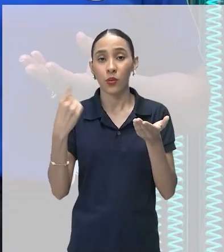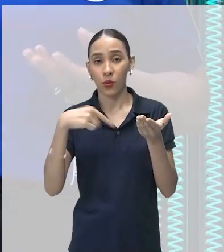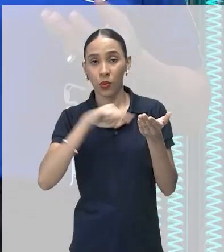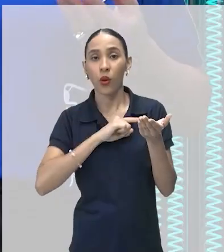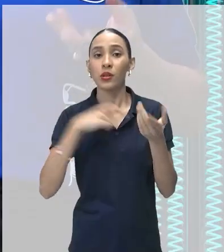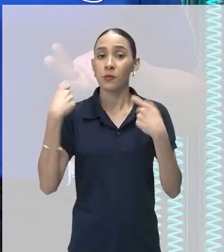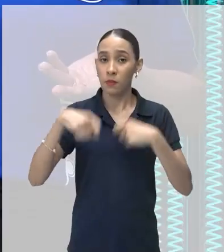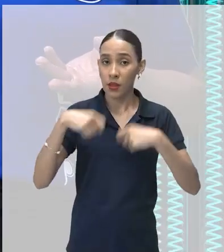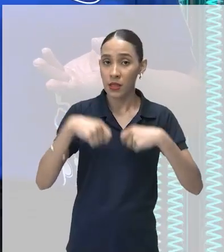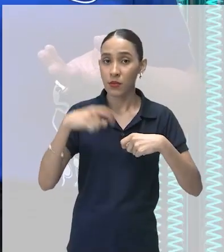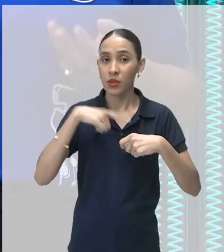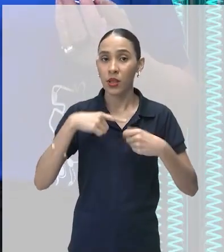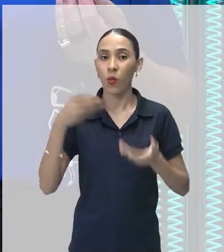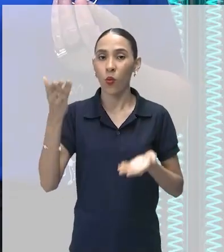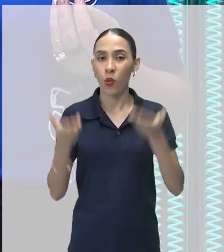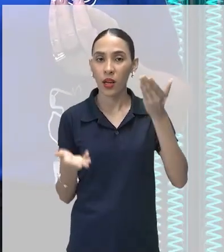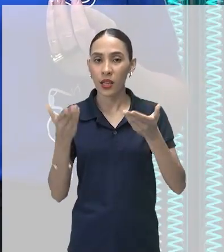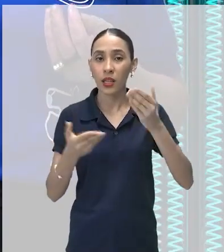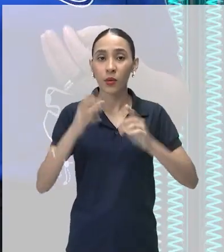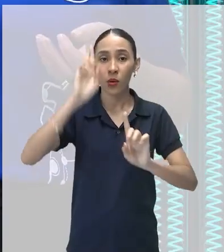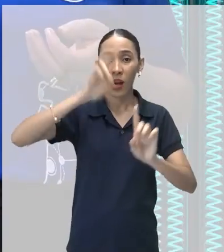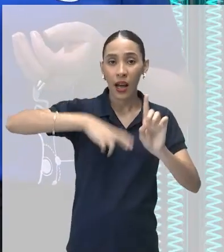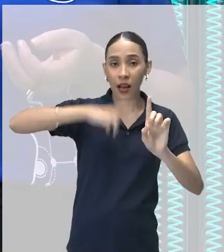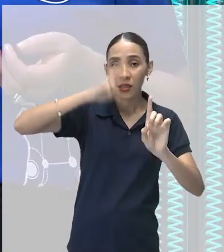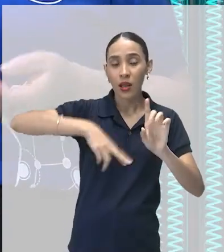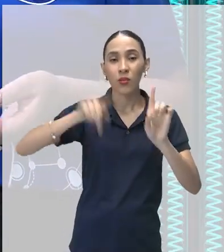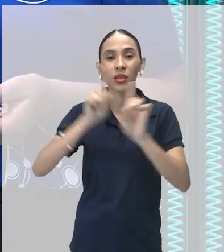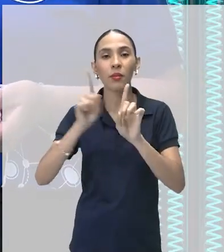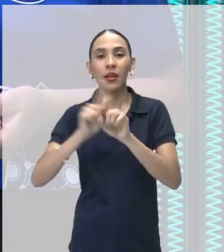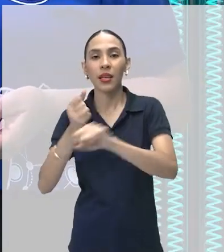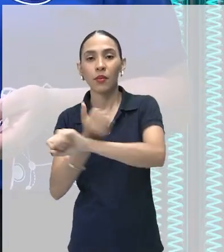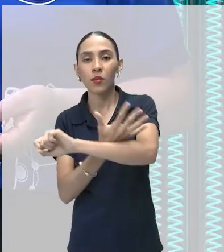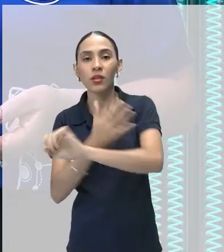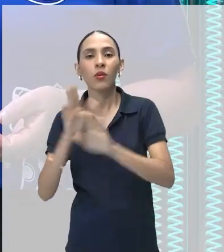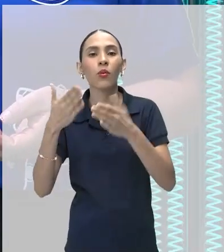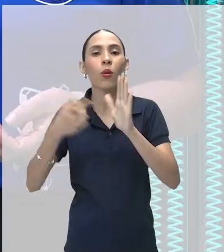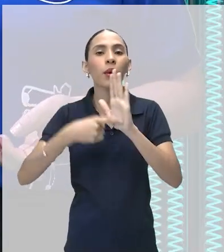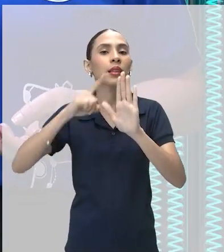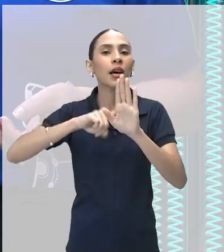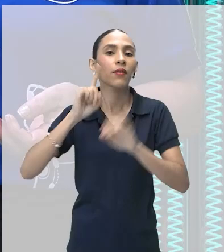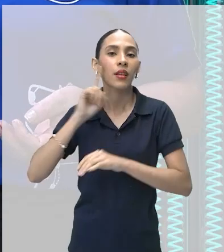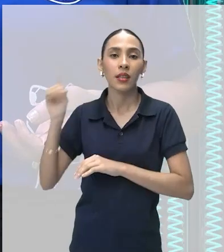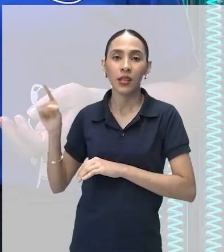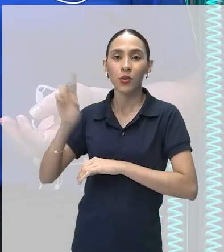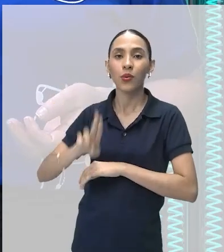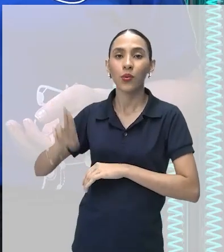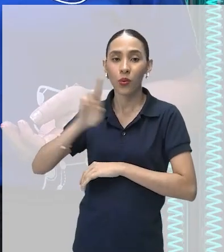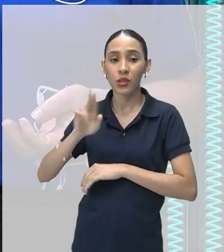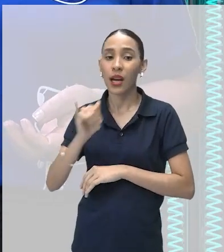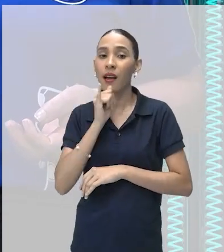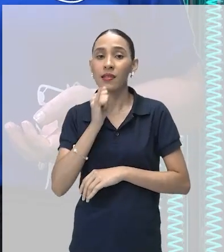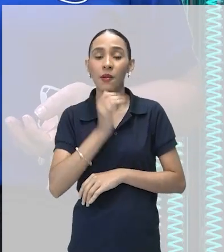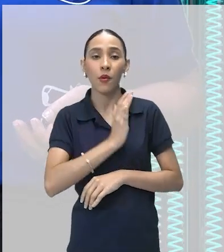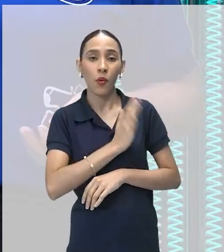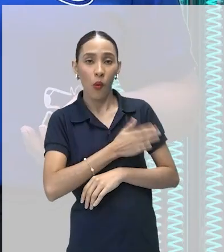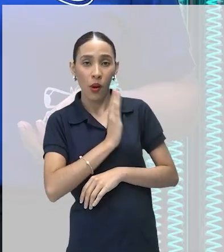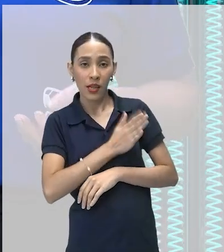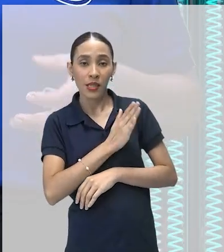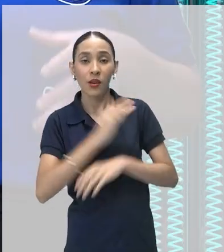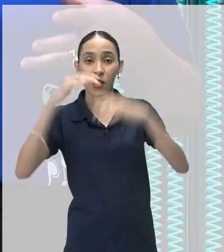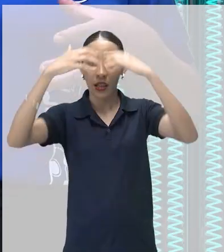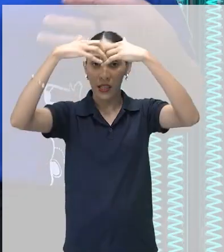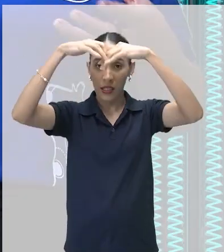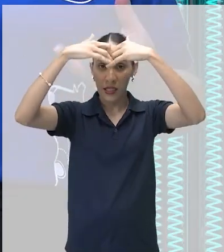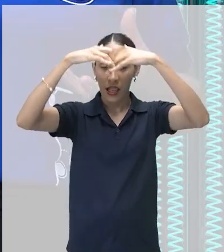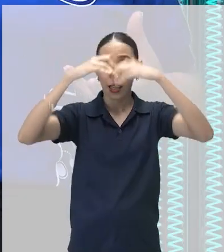ter o equilíbrio entre a razão e a emoção. E qual é a metáfora que eu utilizo aqui? O exemplo do coração e do cérebro,